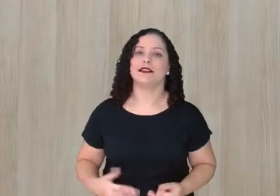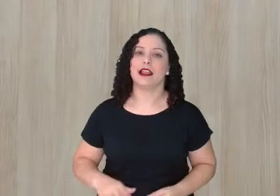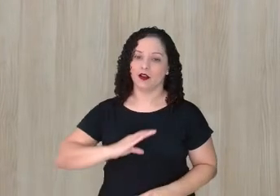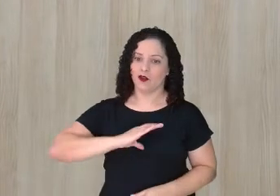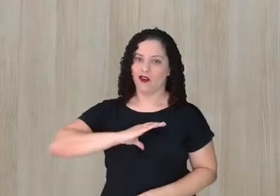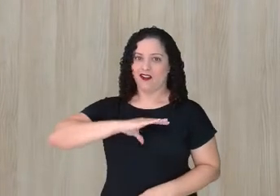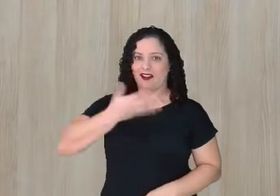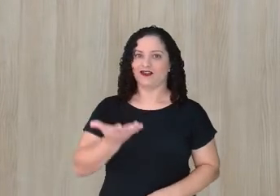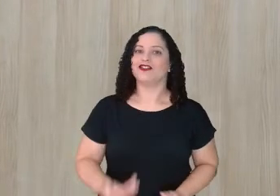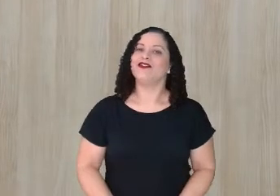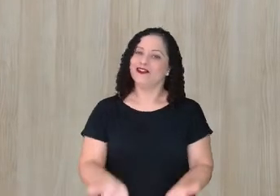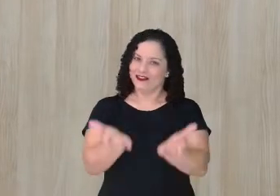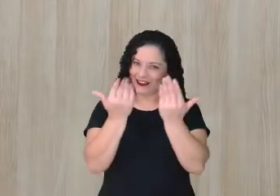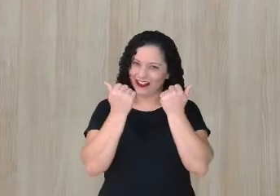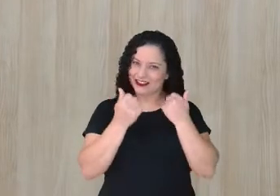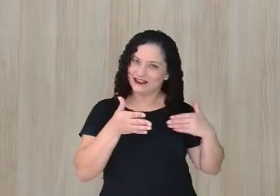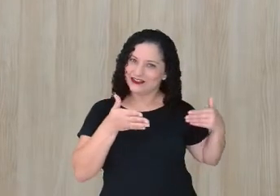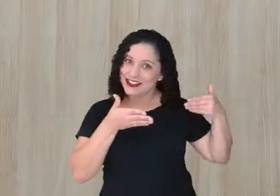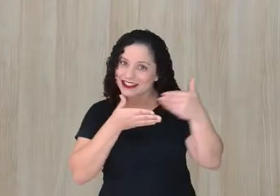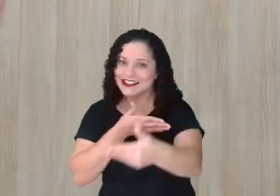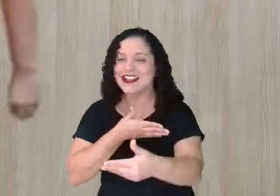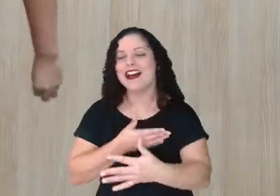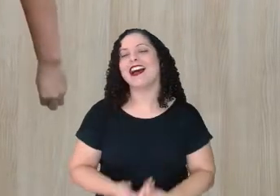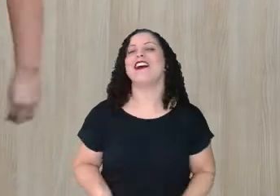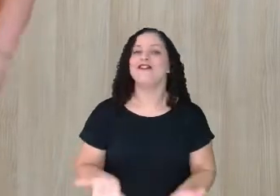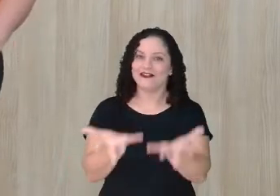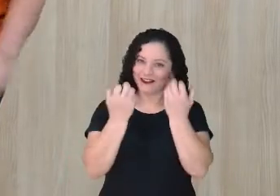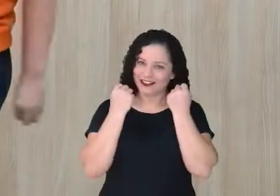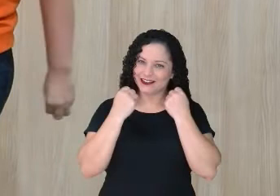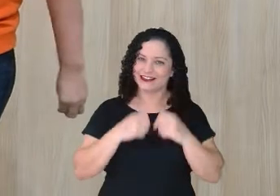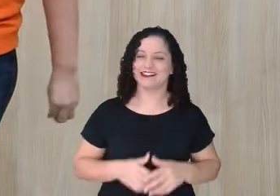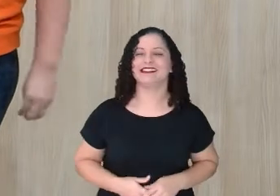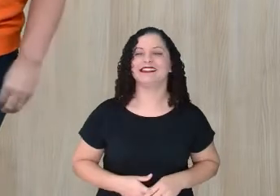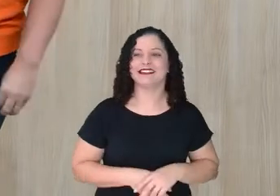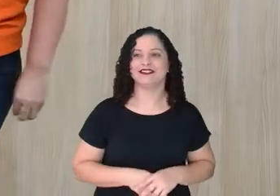disposição e vamos avançar. Vamos avançar juntos.